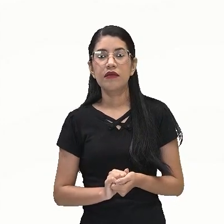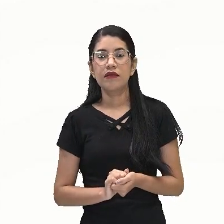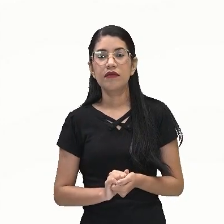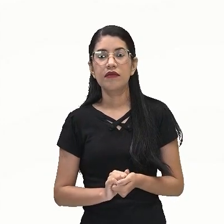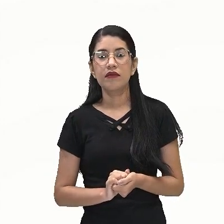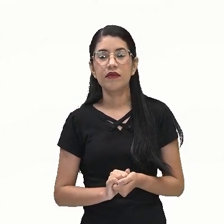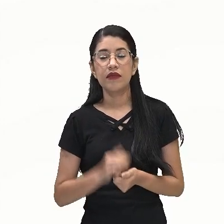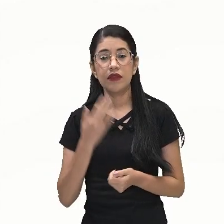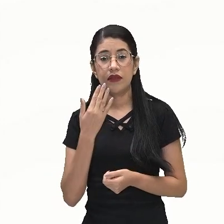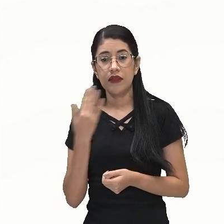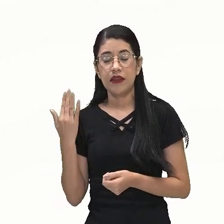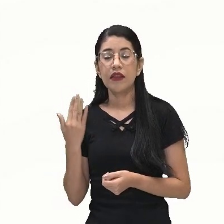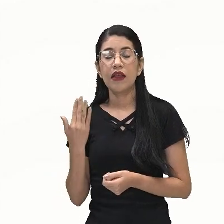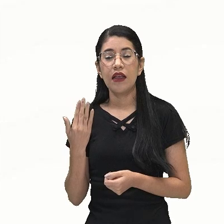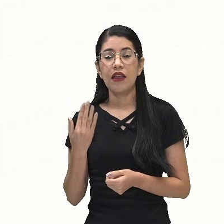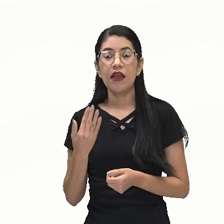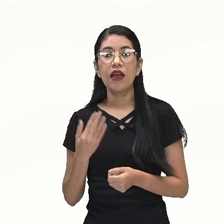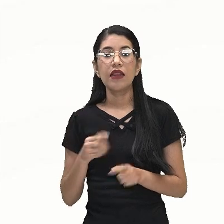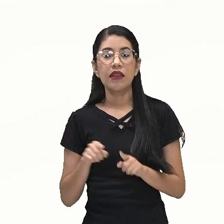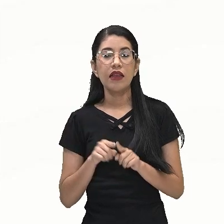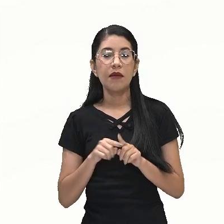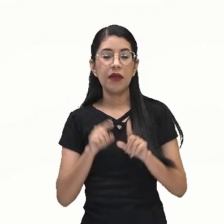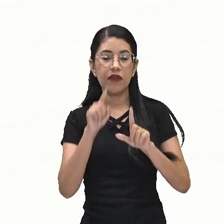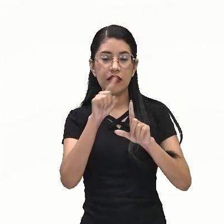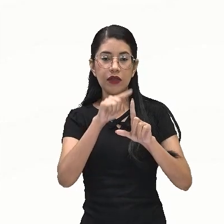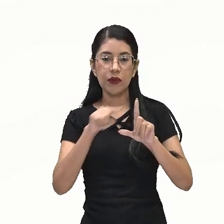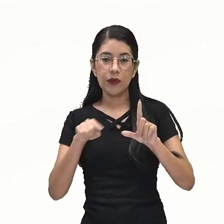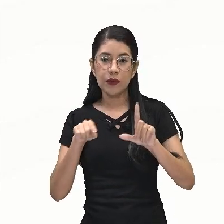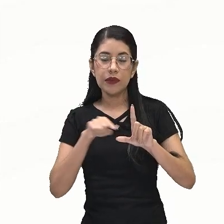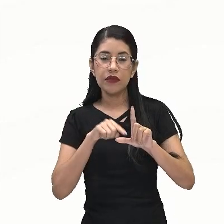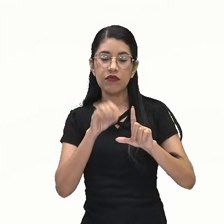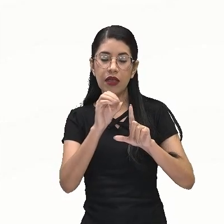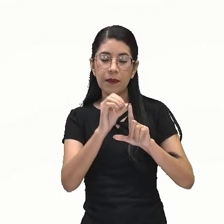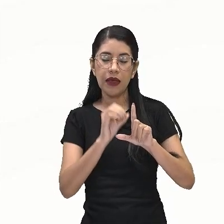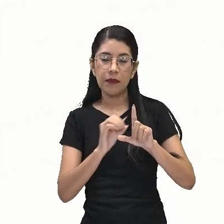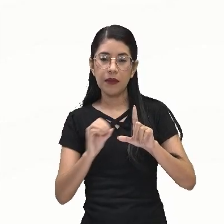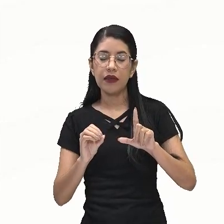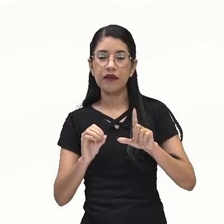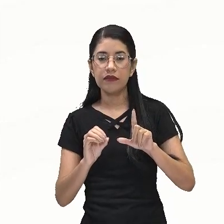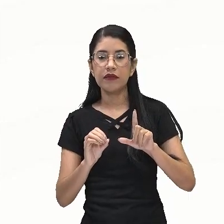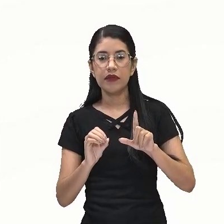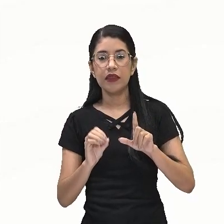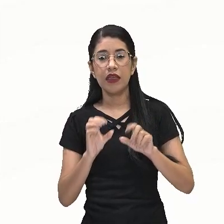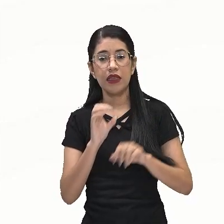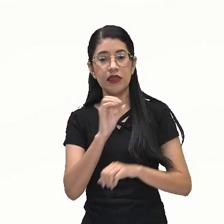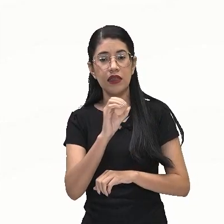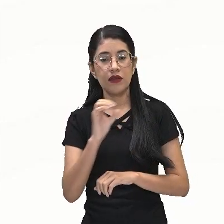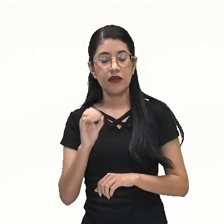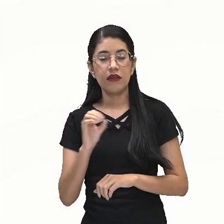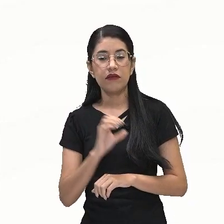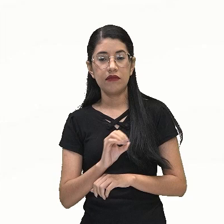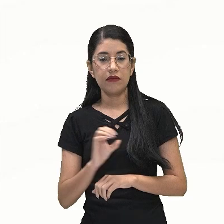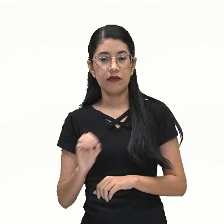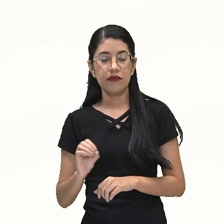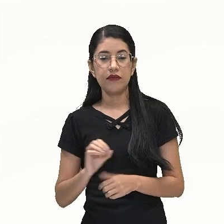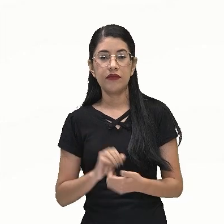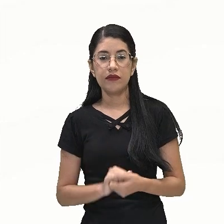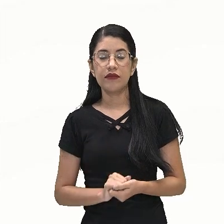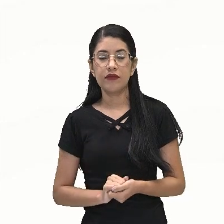ó, deixar aquele triângulozinho lá, ó, porque agora aqui é 0x.